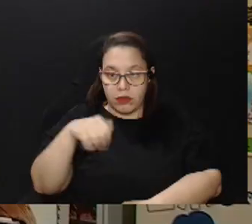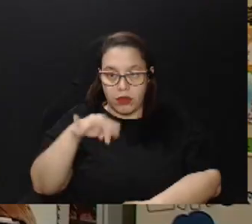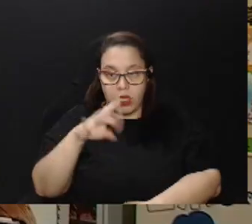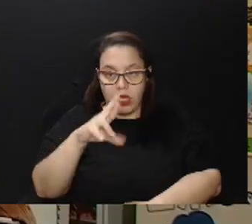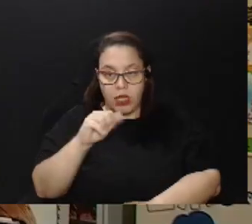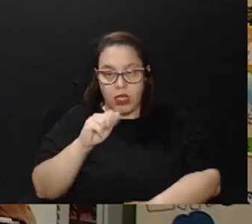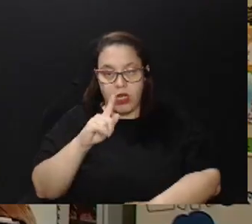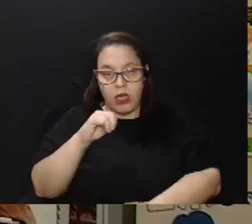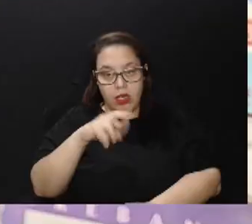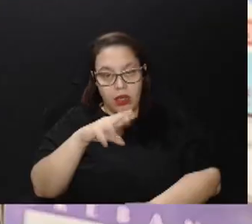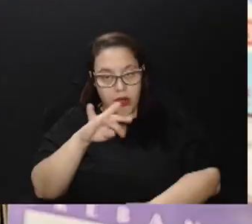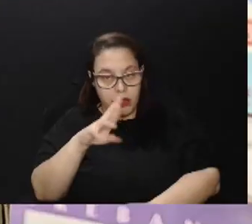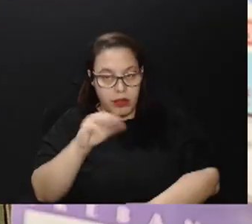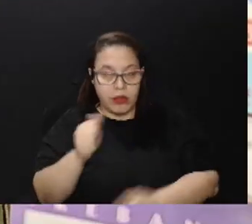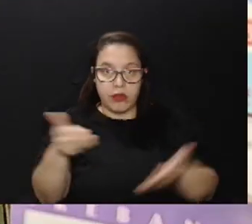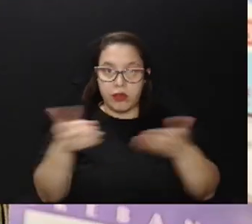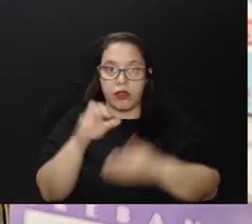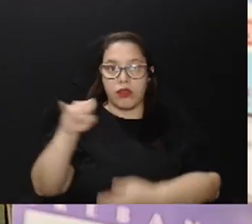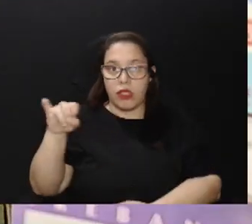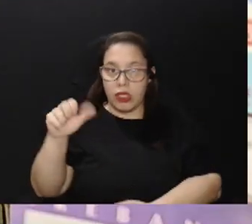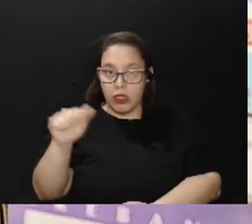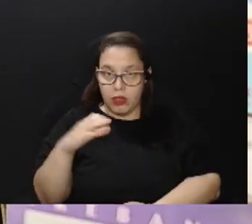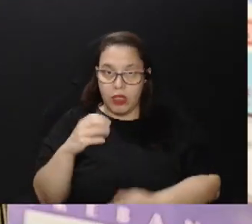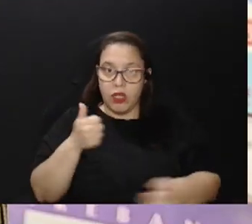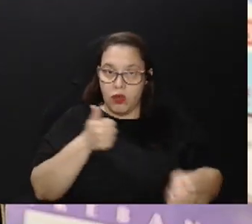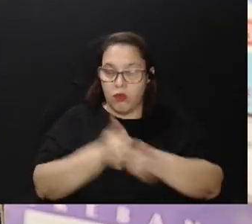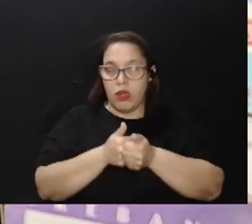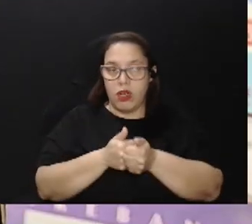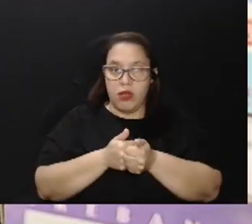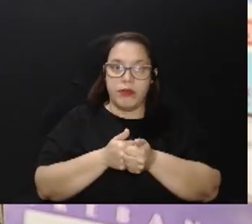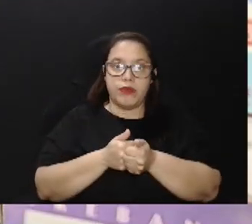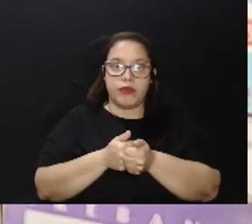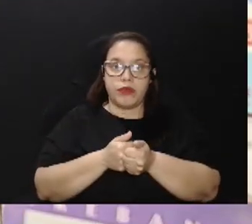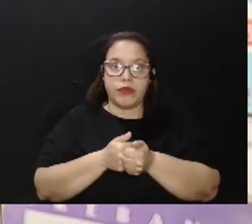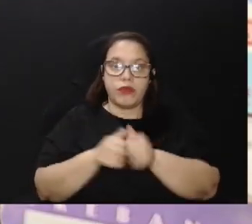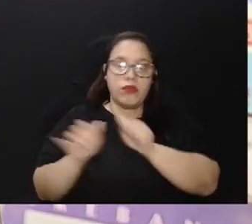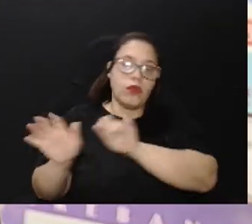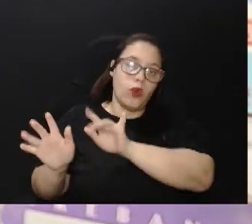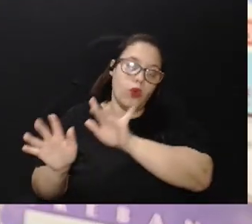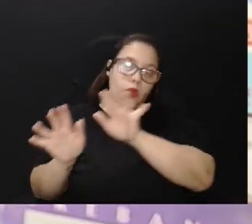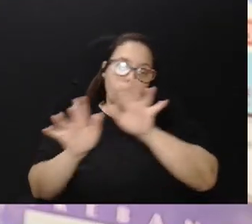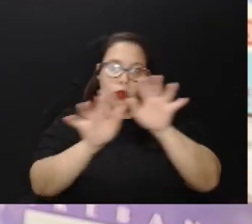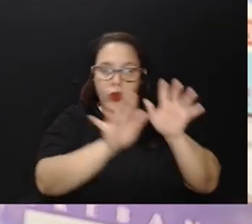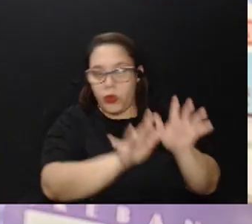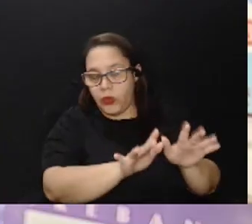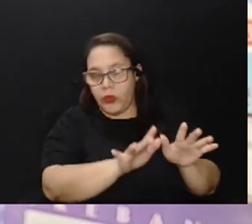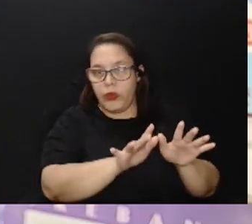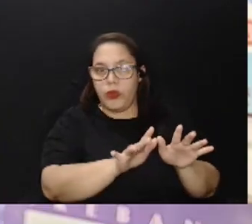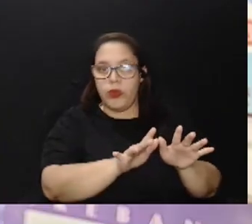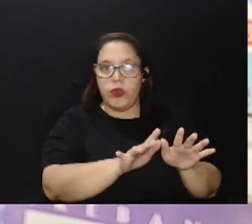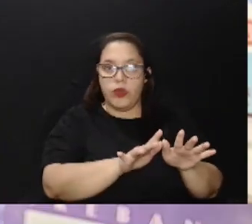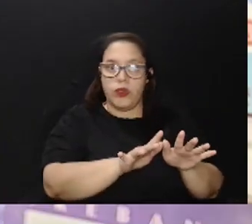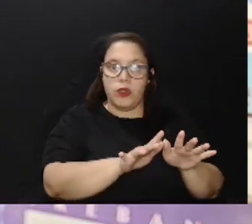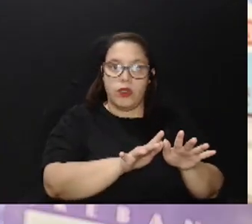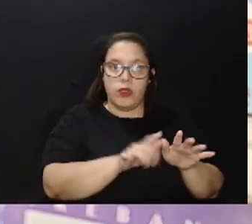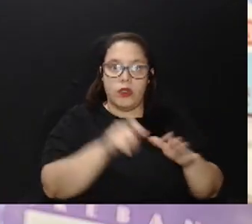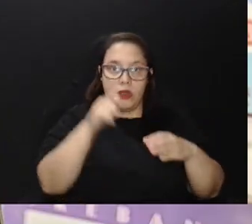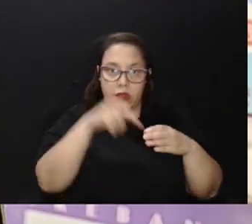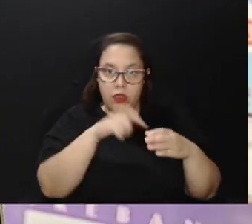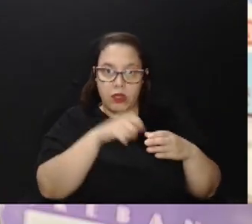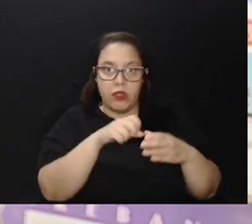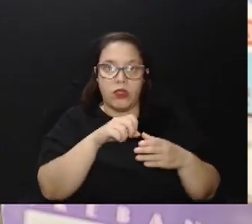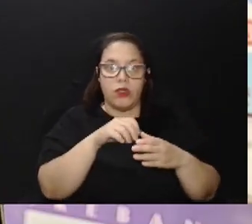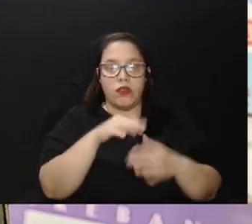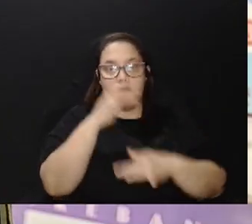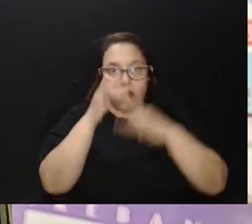onde agora o IAC. Eles vieram e plantaram hortaliças,